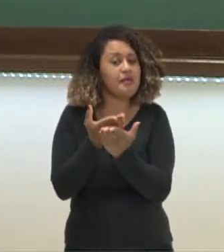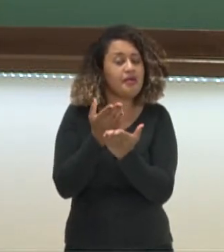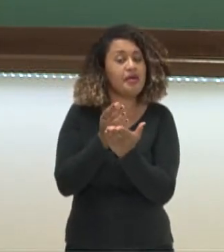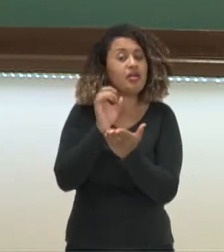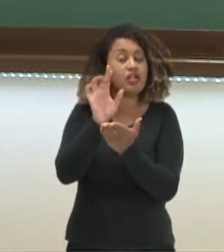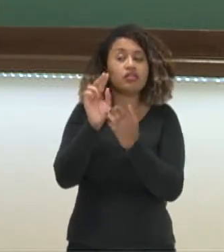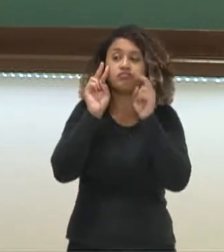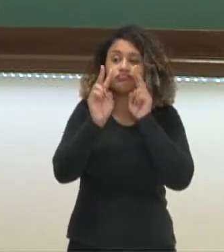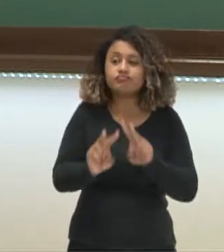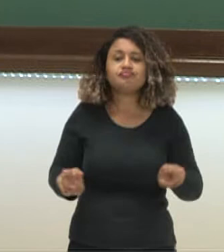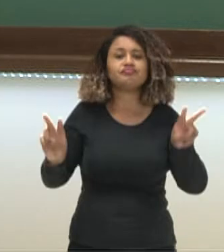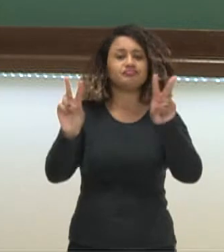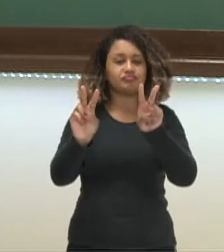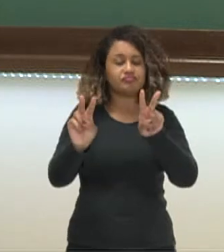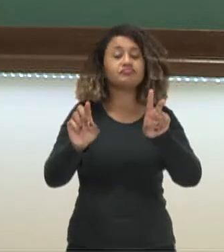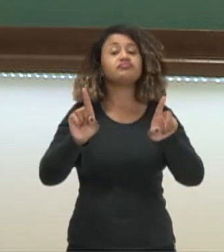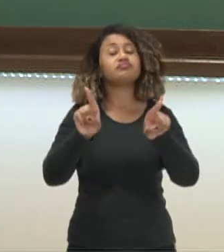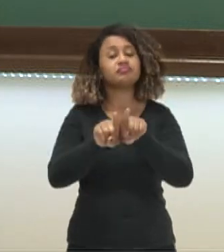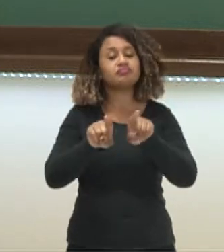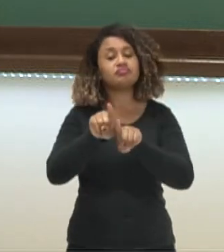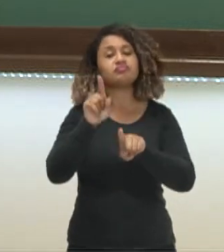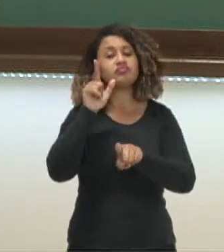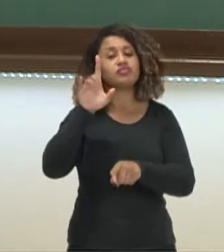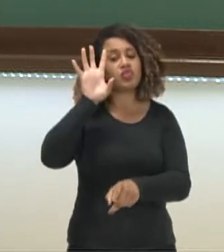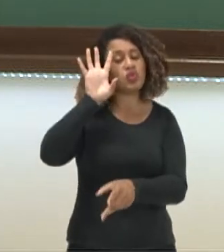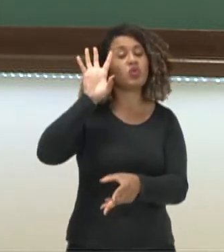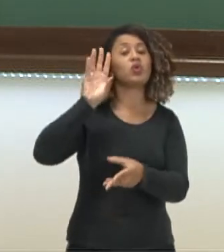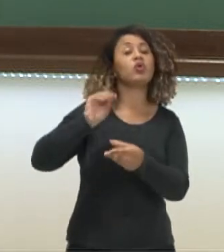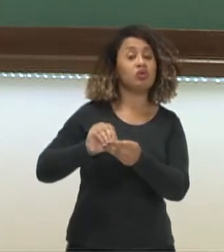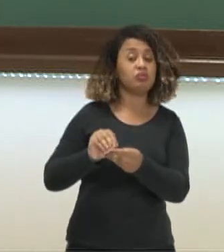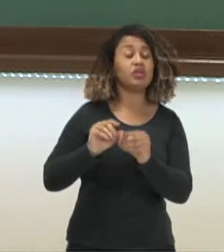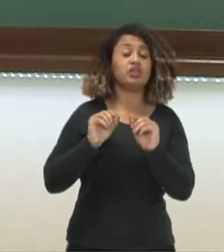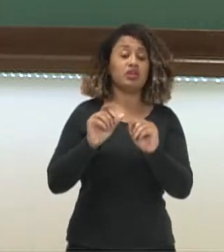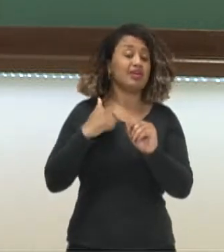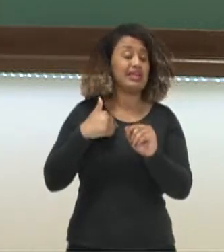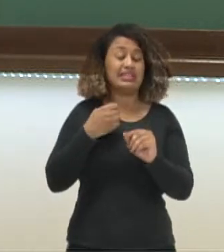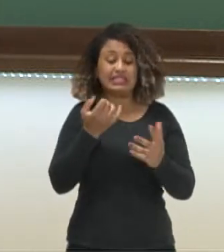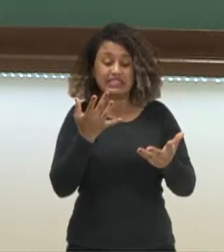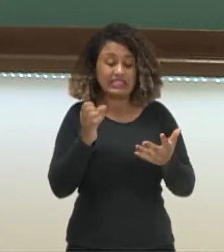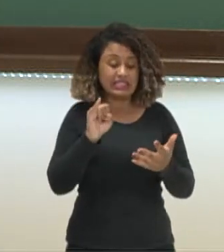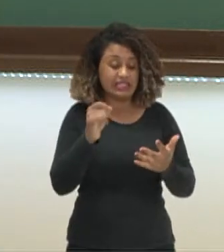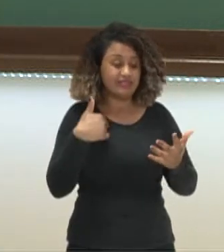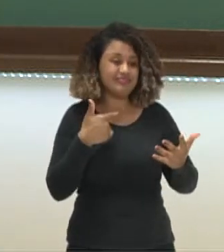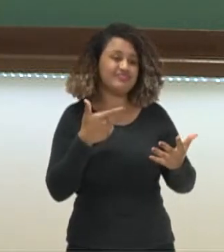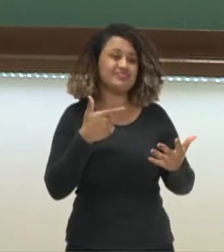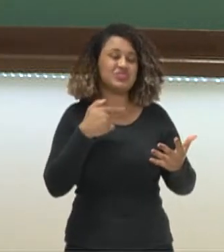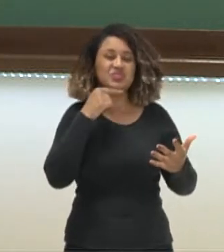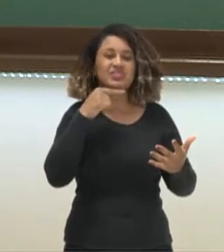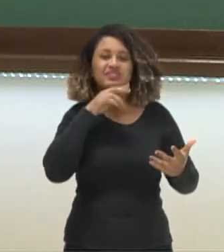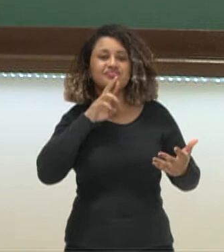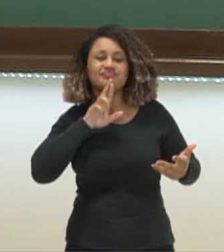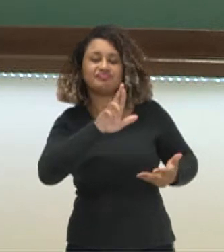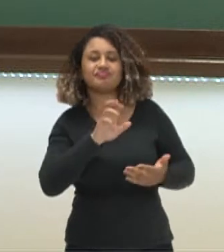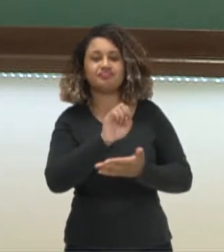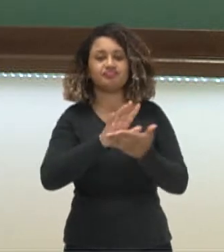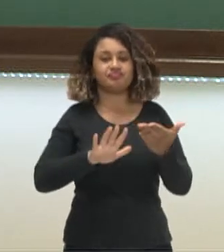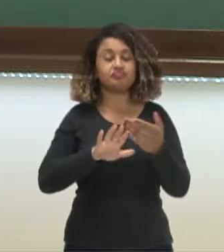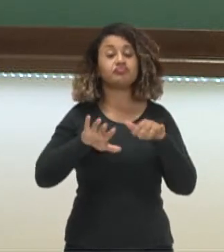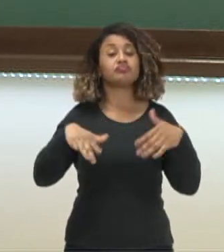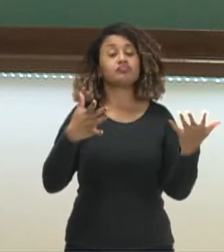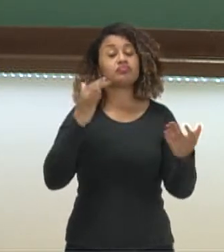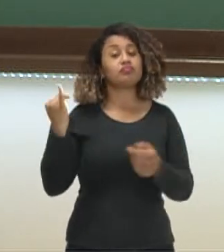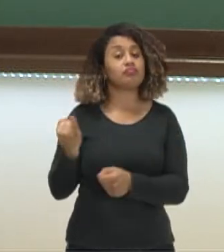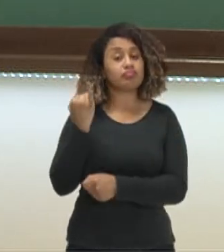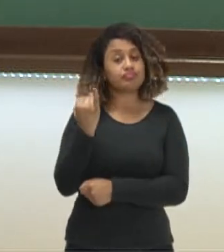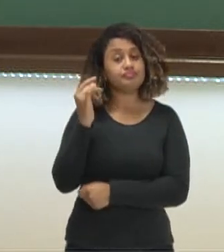no visual e você compreender sem você por si só tentar resolver esse exercício. Então é